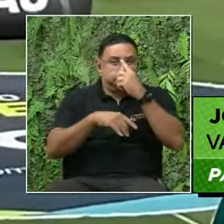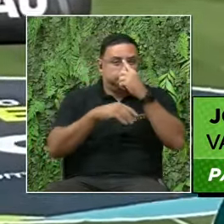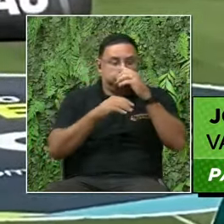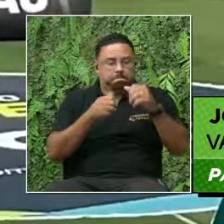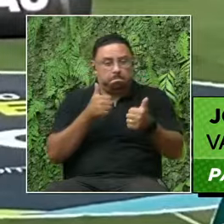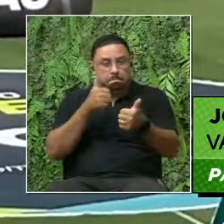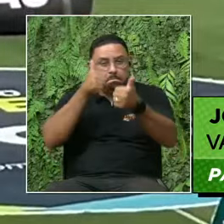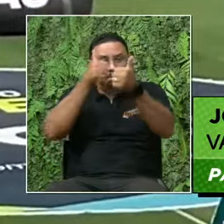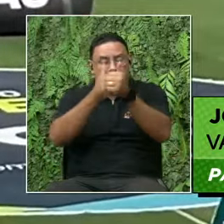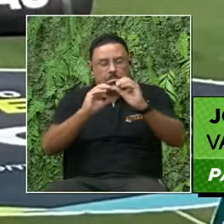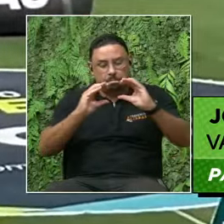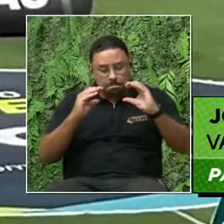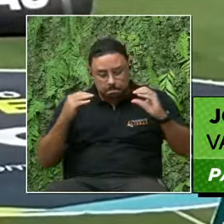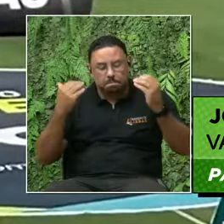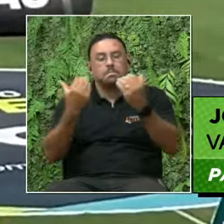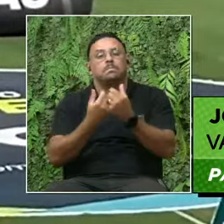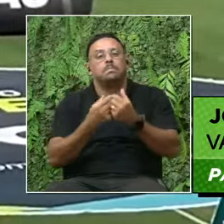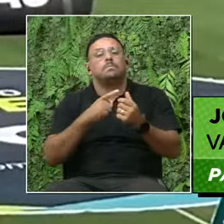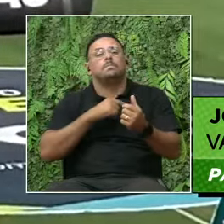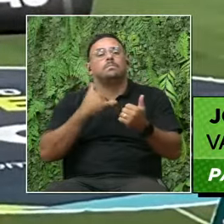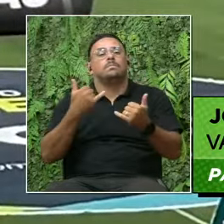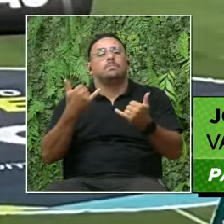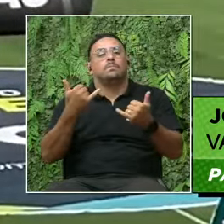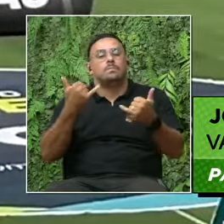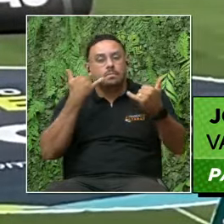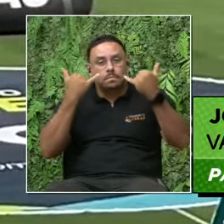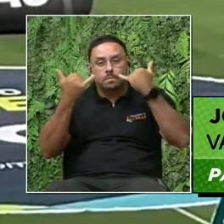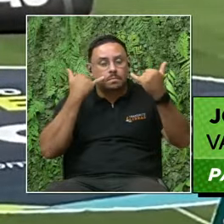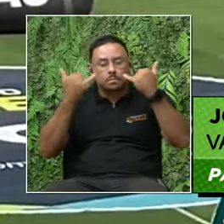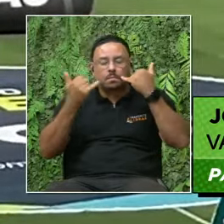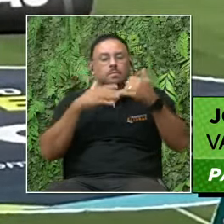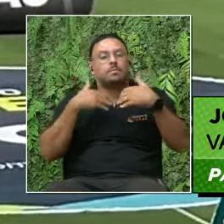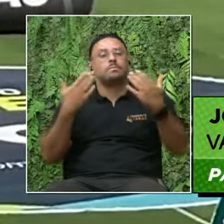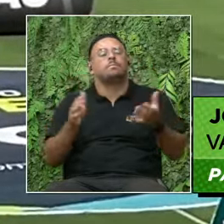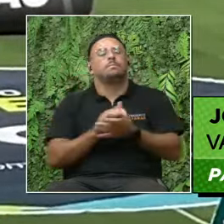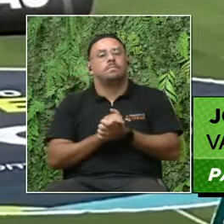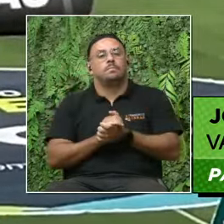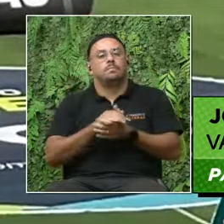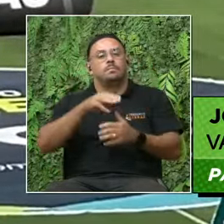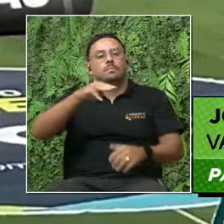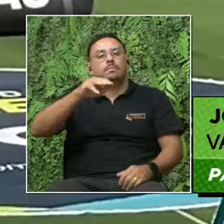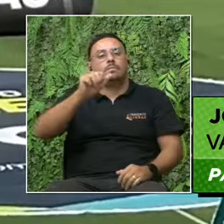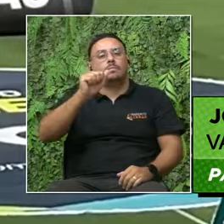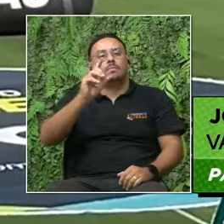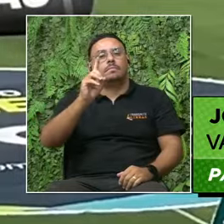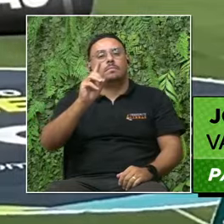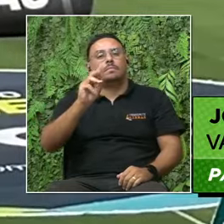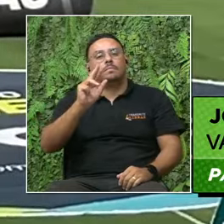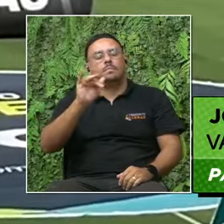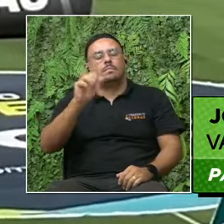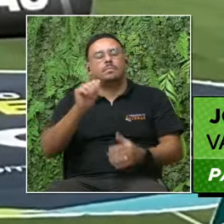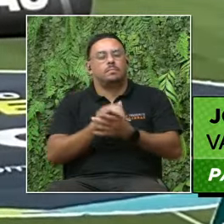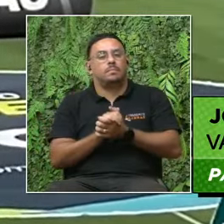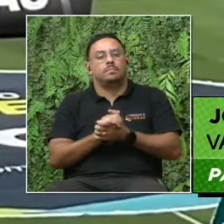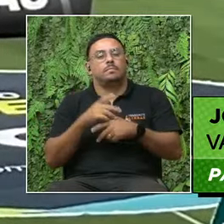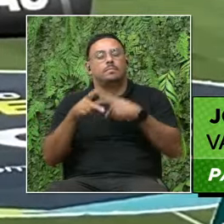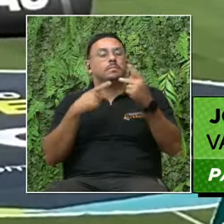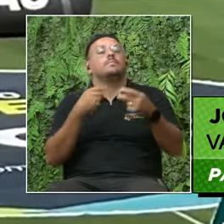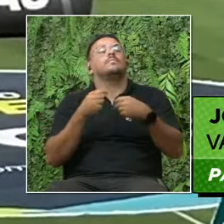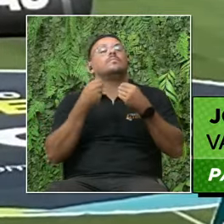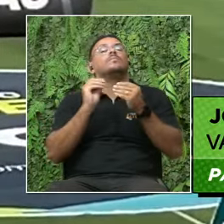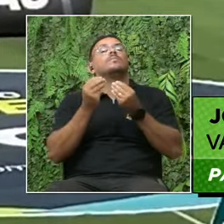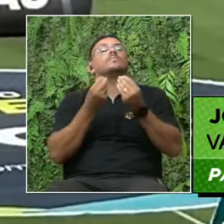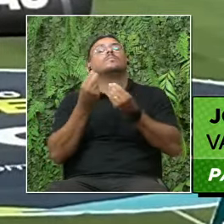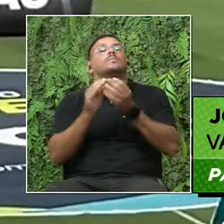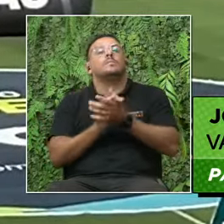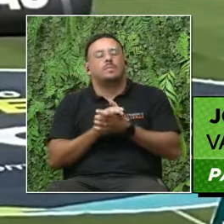Mineirão mas a gente tem notícias e do trânsito daqui a pouquinho fala madeira P eu vou te falar um negócio